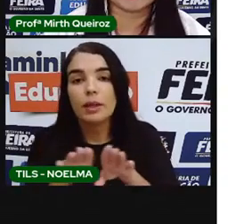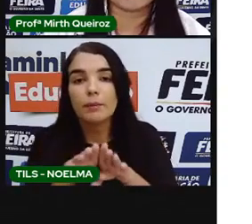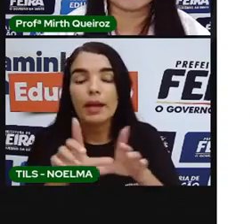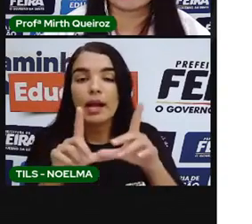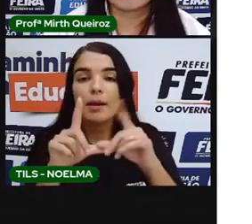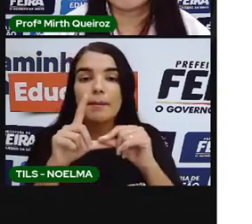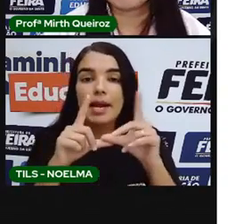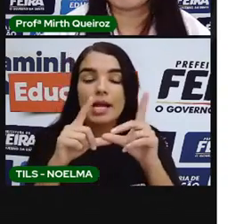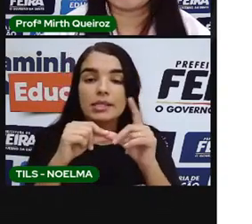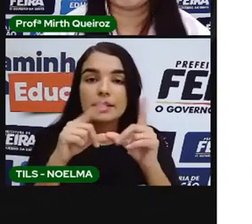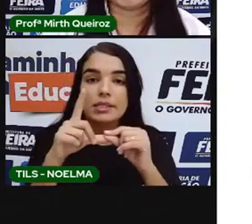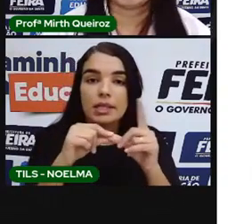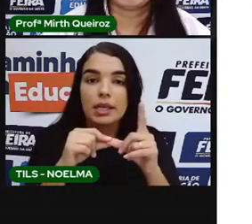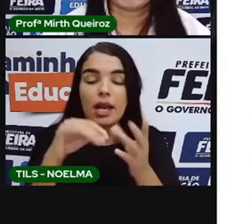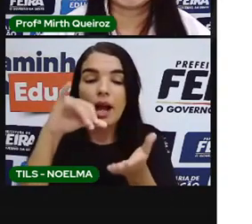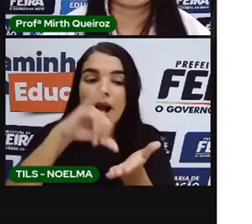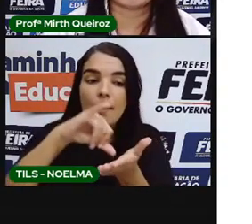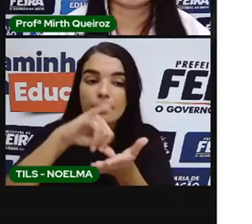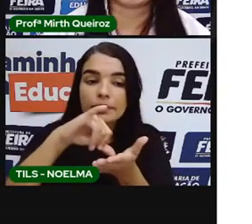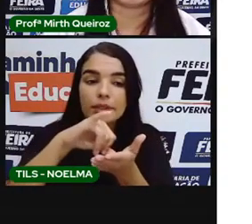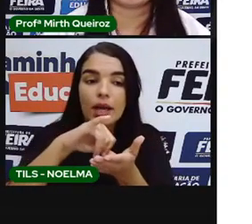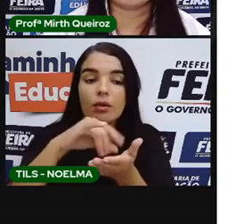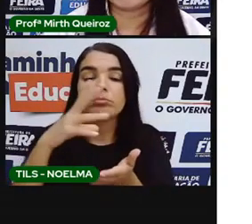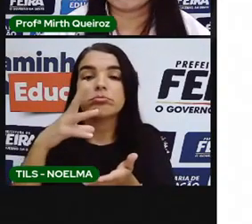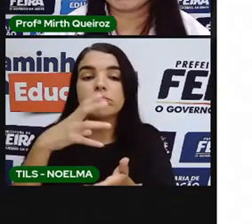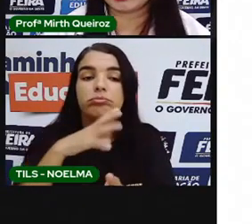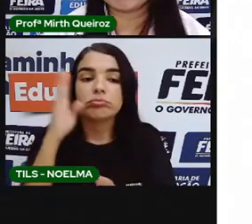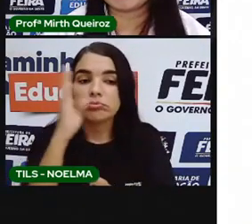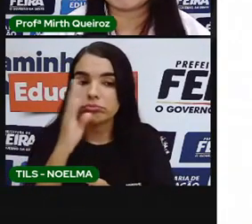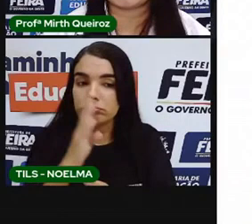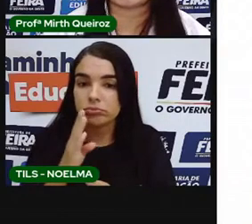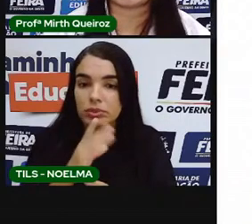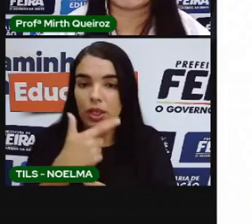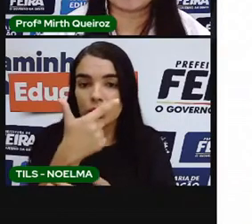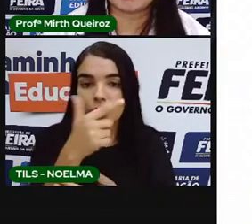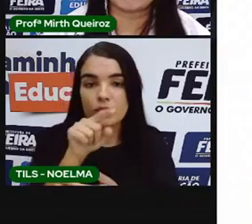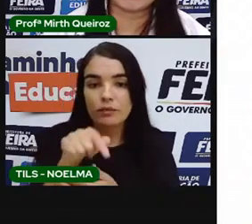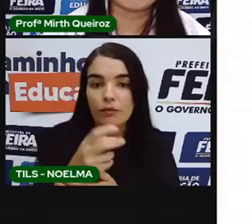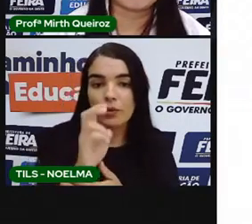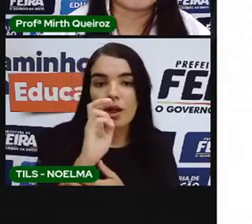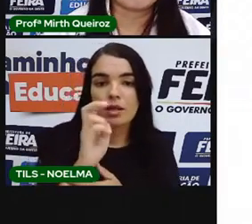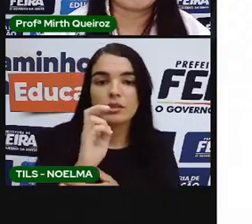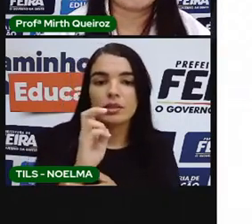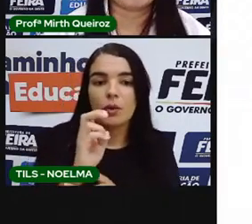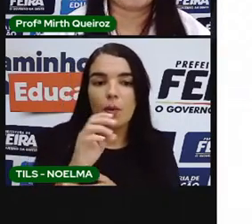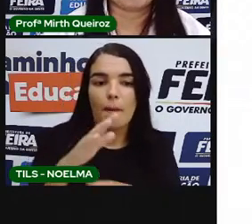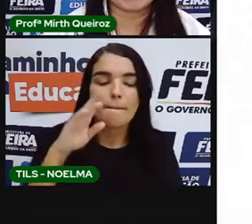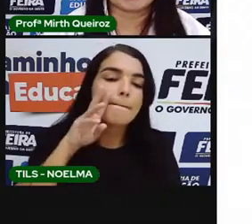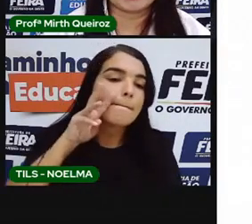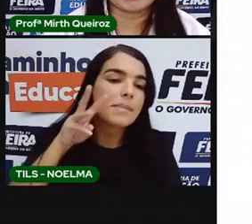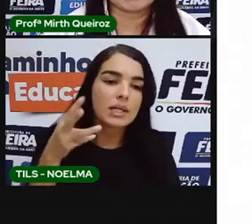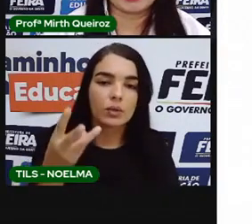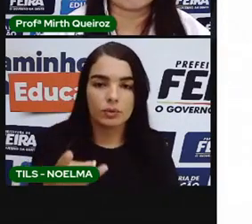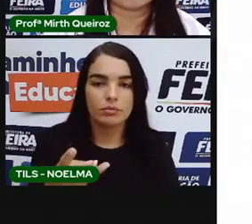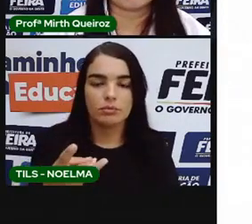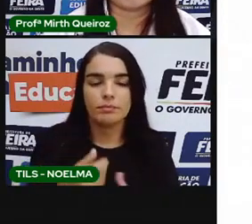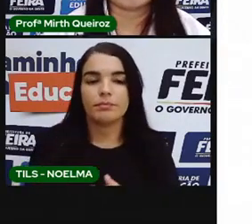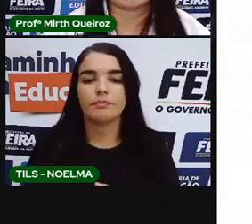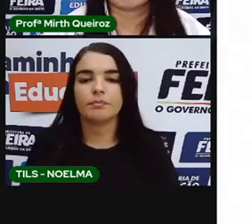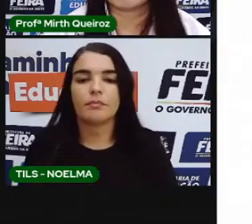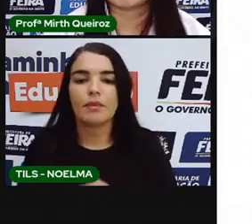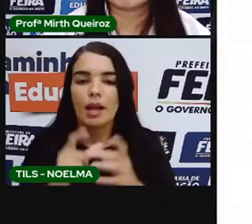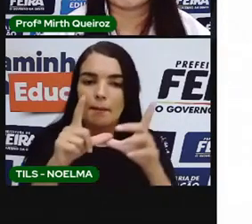capital do Brasil, que tem 2,5 milhões de habitantes somente em Brasília,